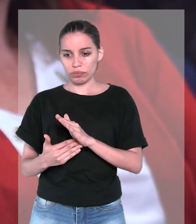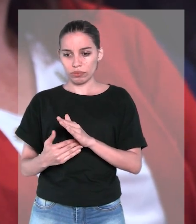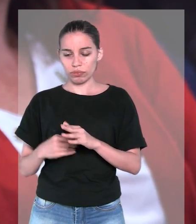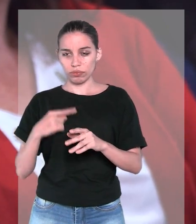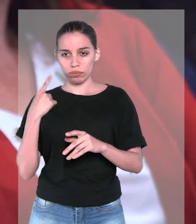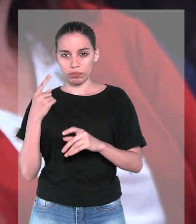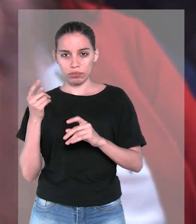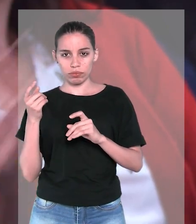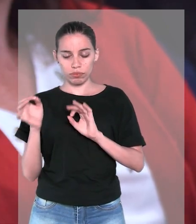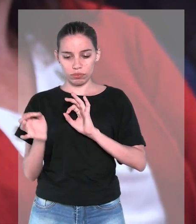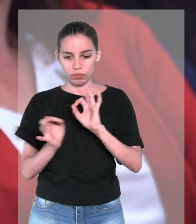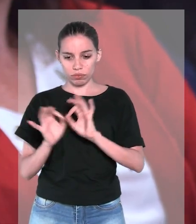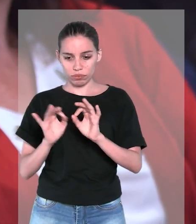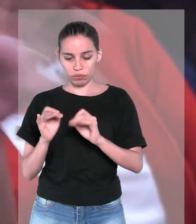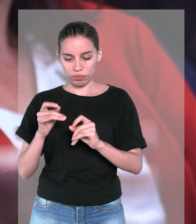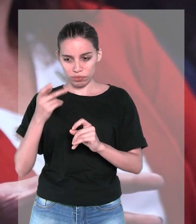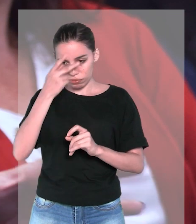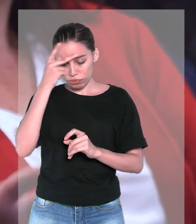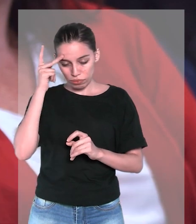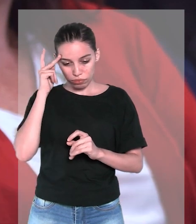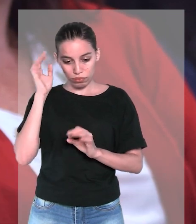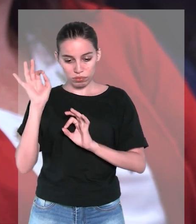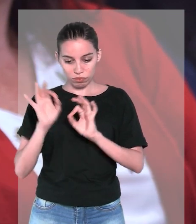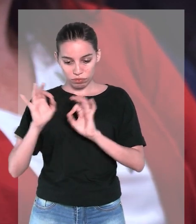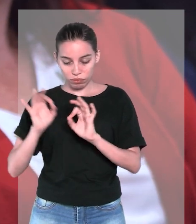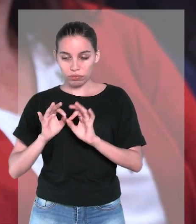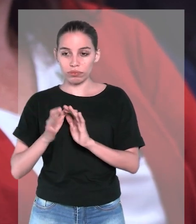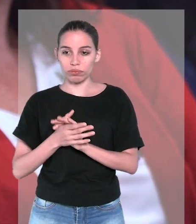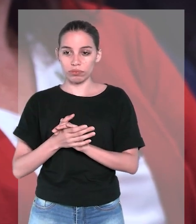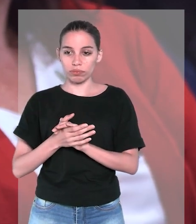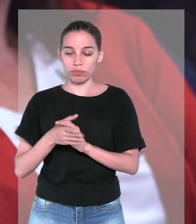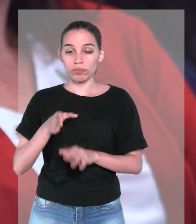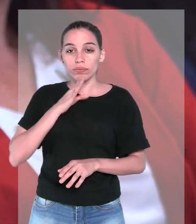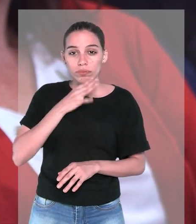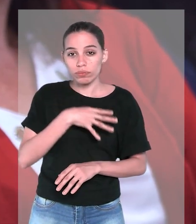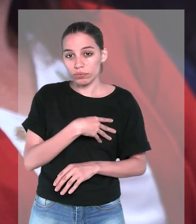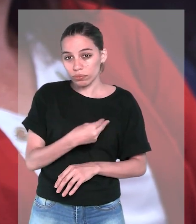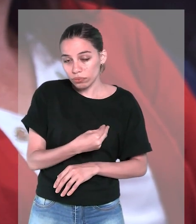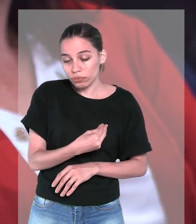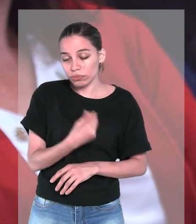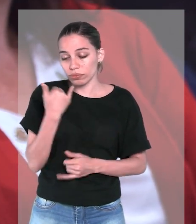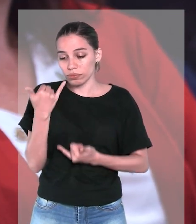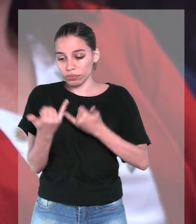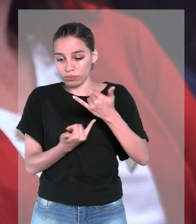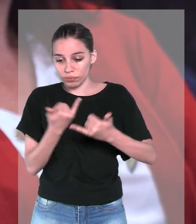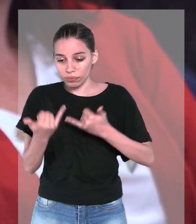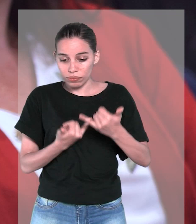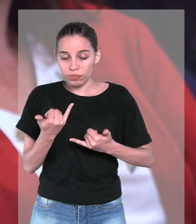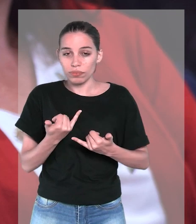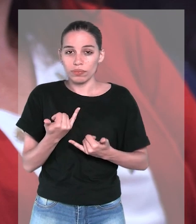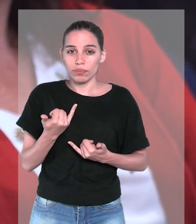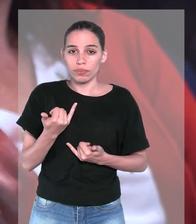retomar a nossa velha infância, sem saudosismo, obviamente. Mas aí uma preocupação que chegou foi, e os